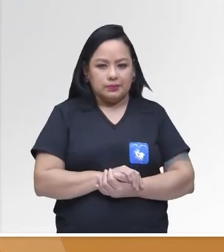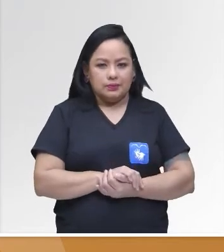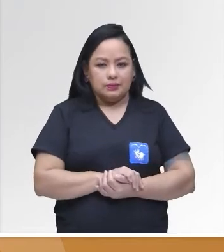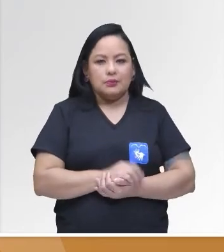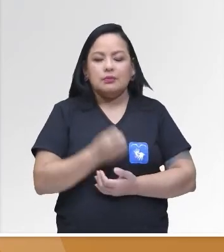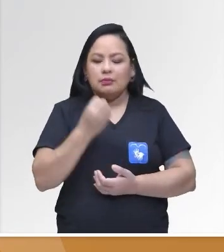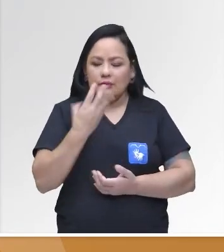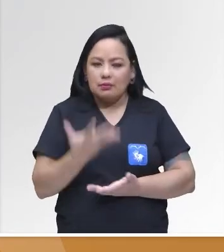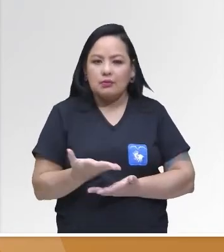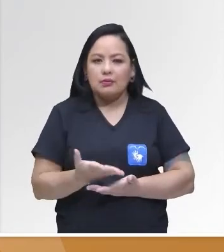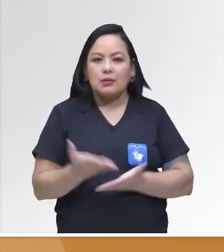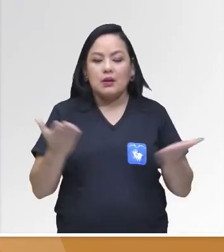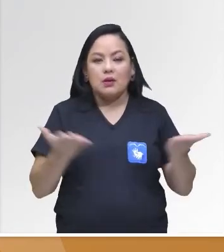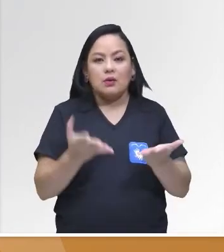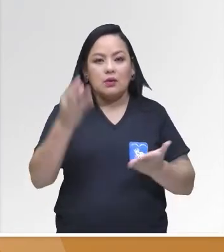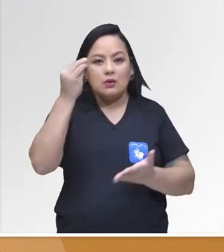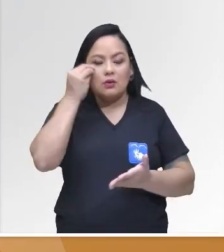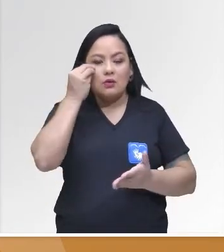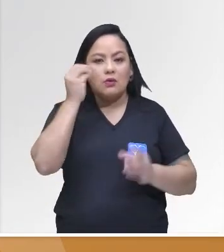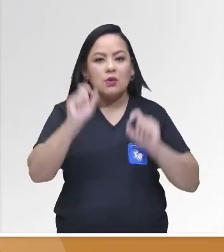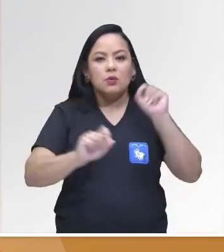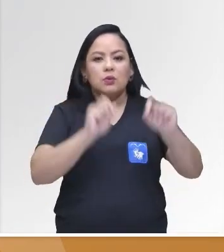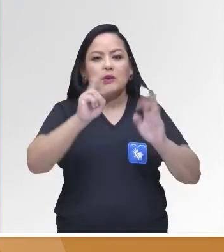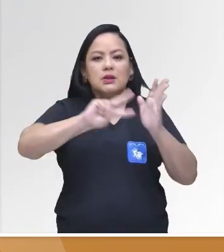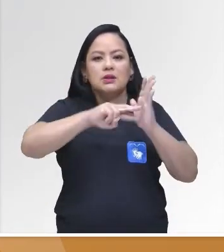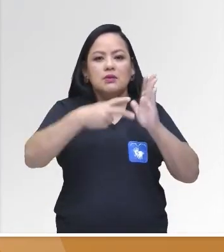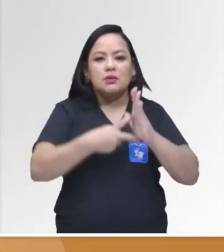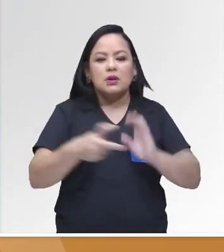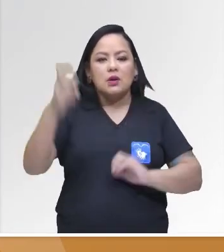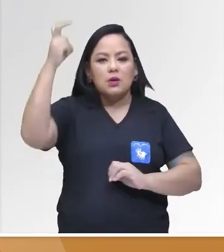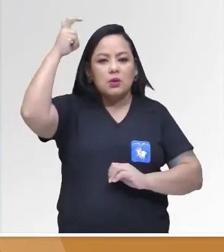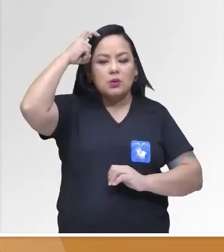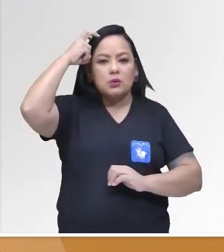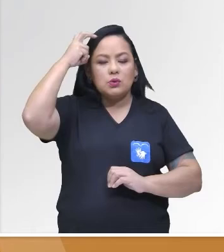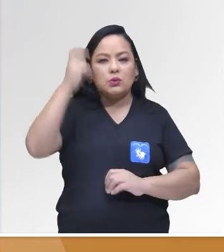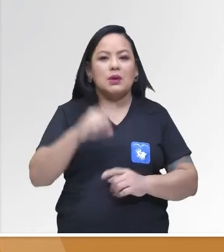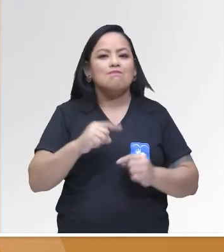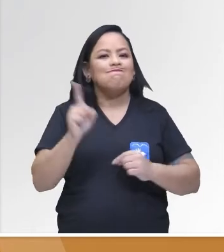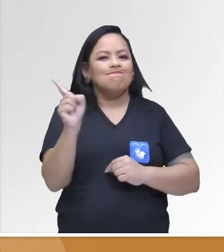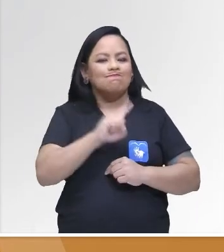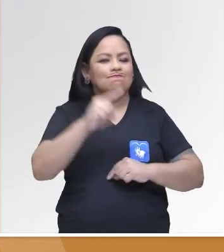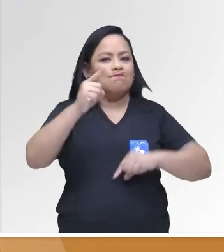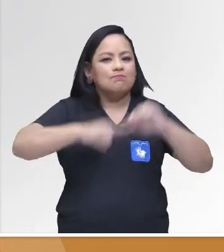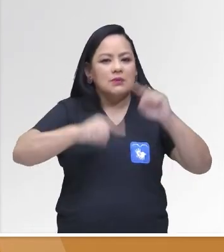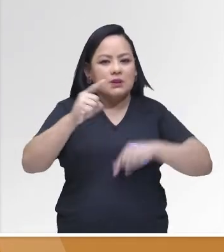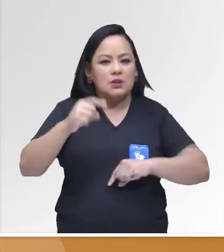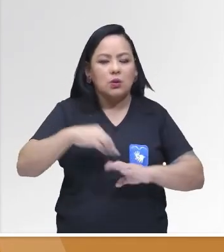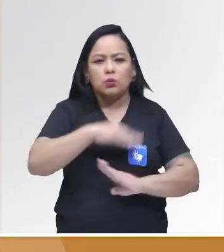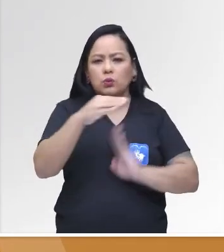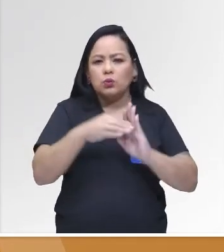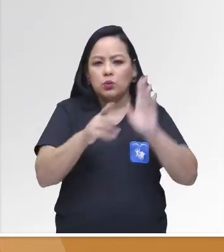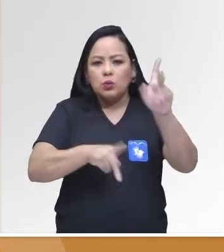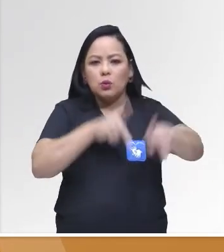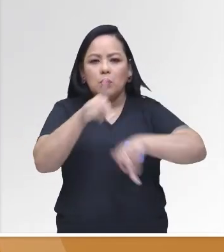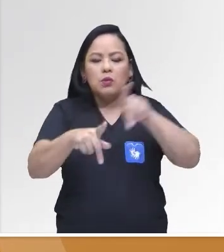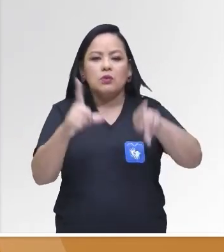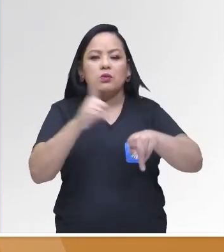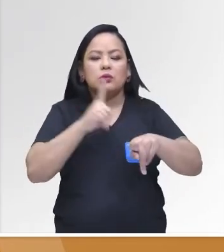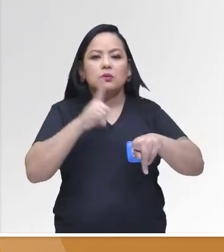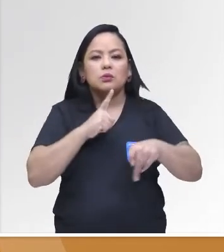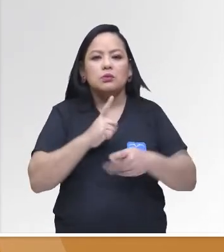bem, vamos ver agora o que significa cultura imaterial. Todo povo possui